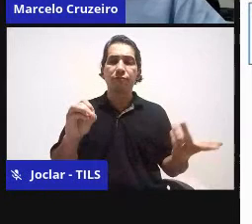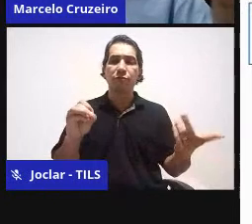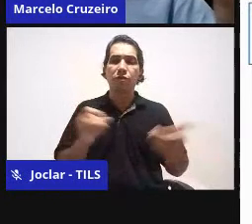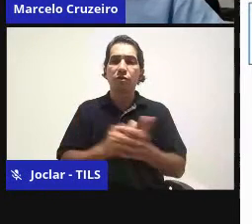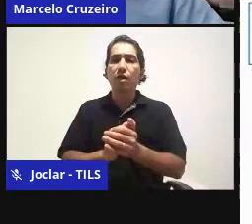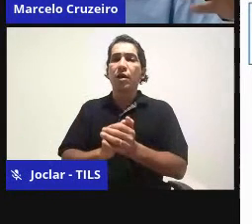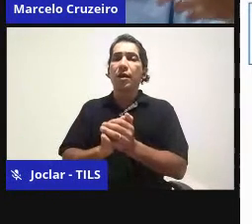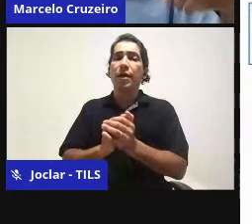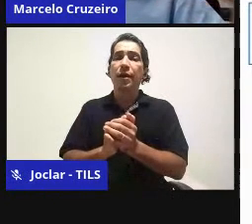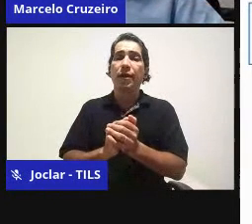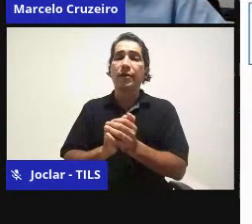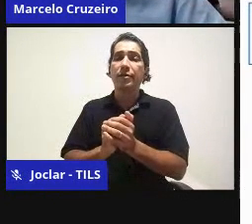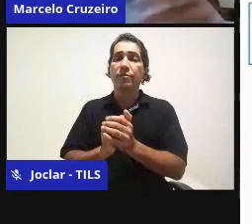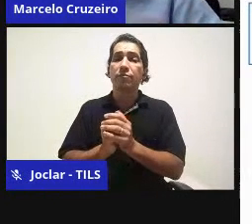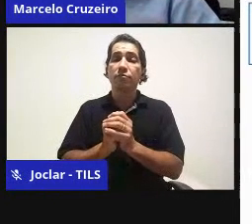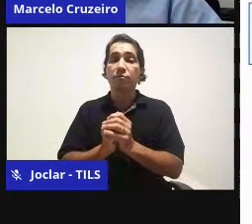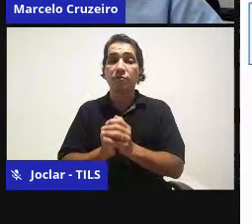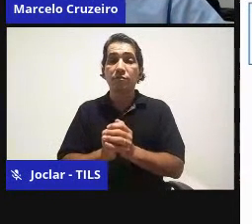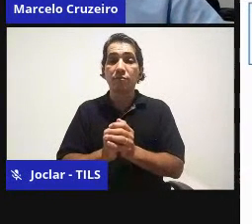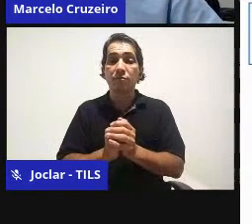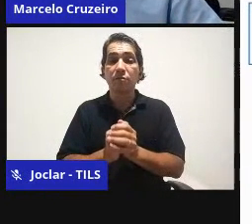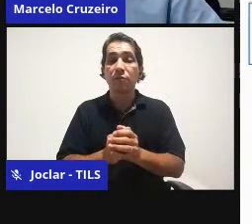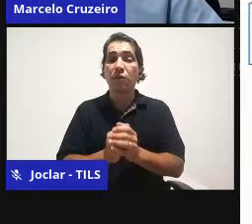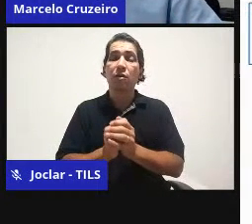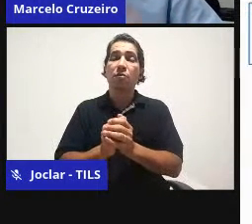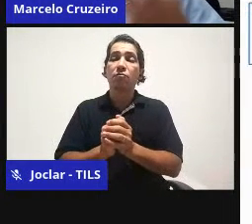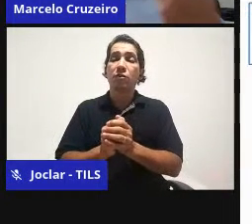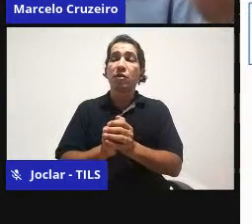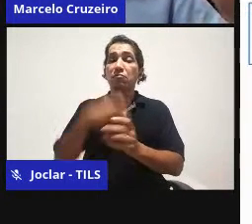né, que o ser humano constrói, né,